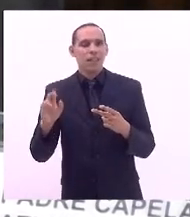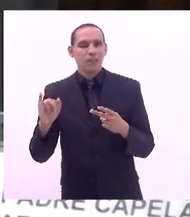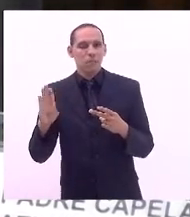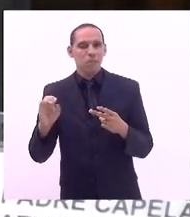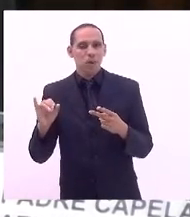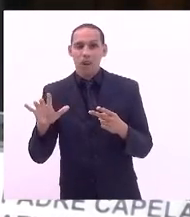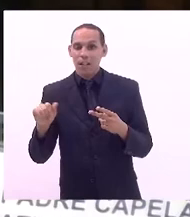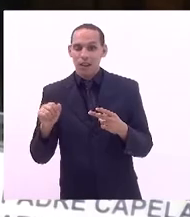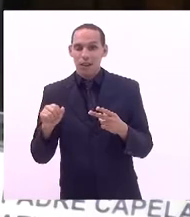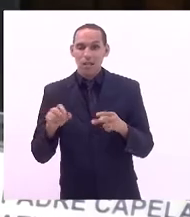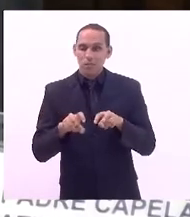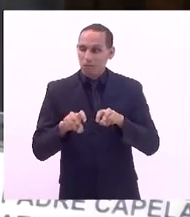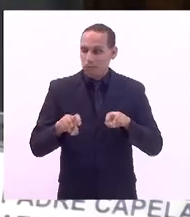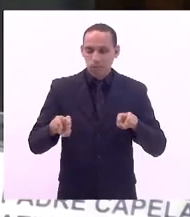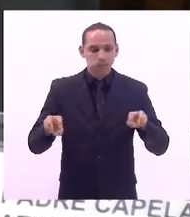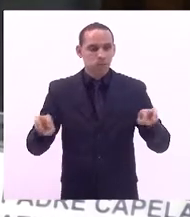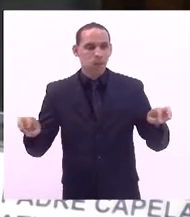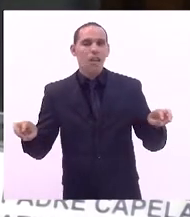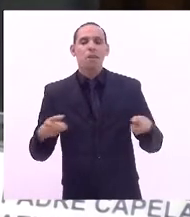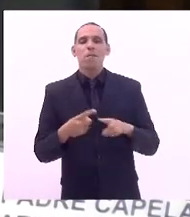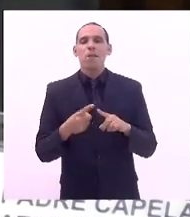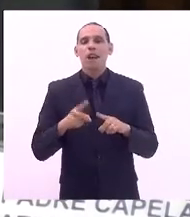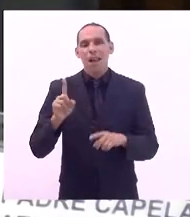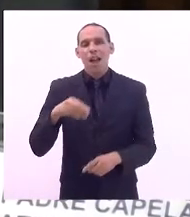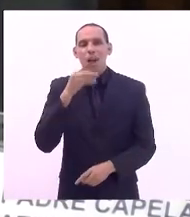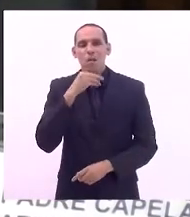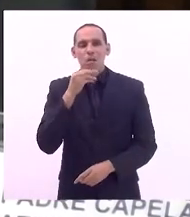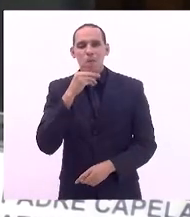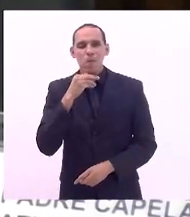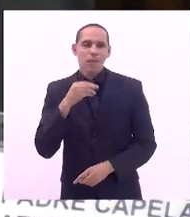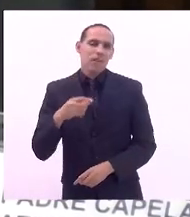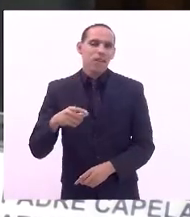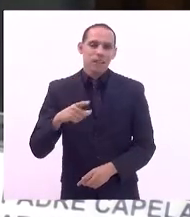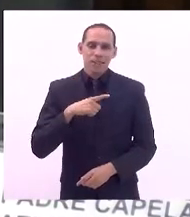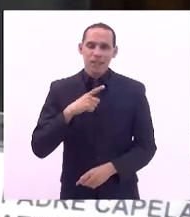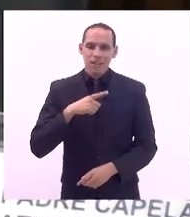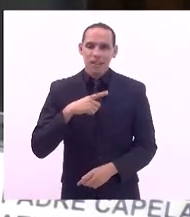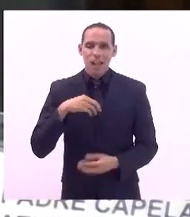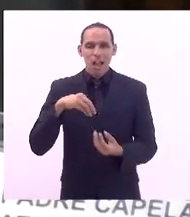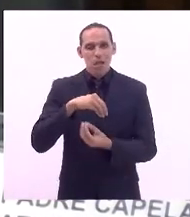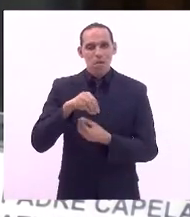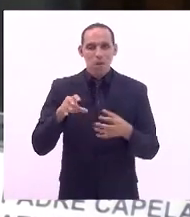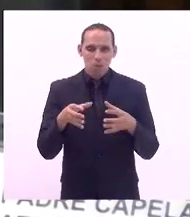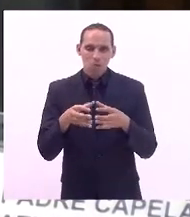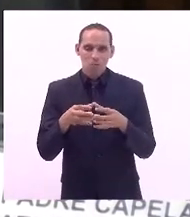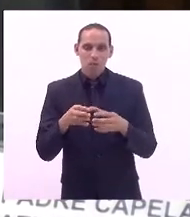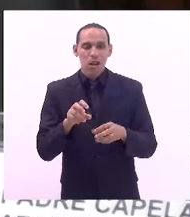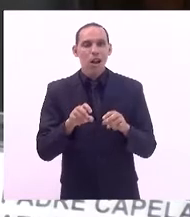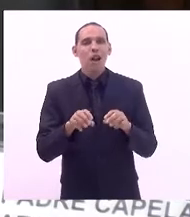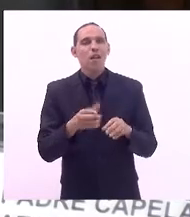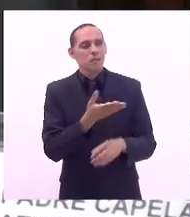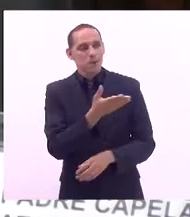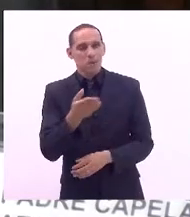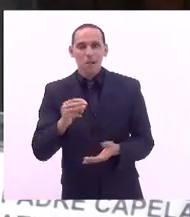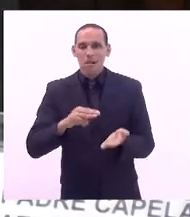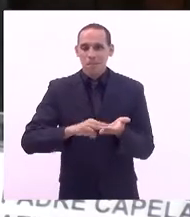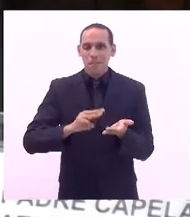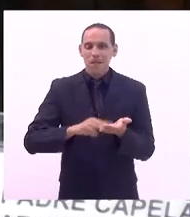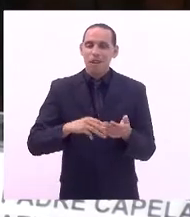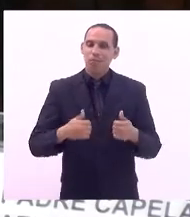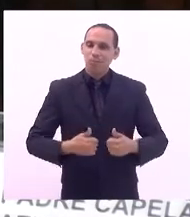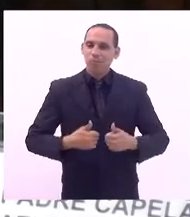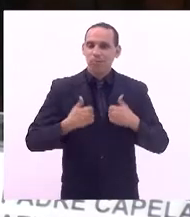foi uma oportunidade que o Inter religioso está tendo agradecer os membros do Conselho que presente também que eu tenho muito orgulho